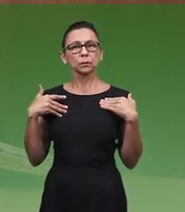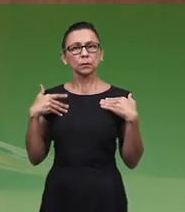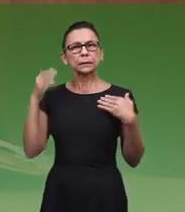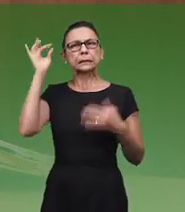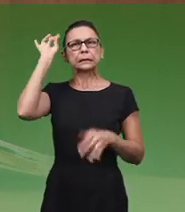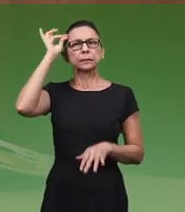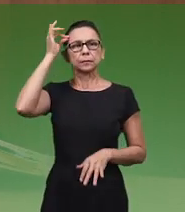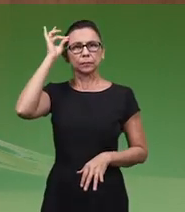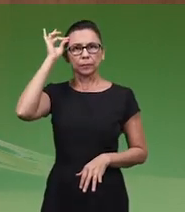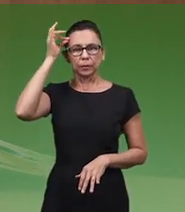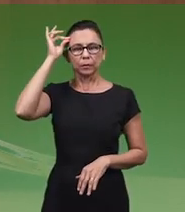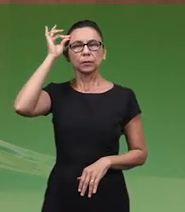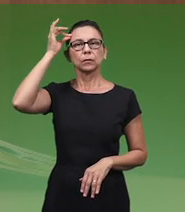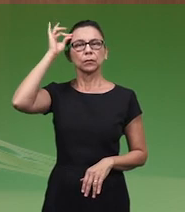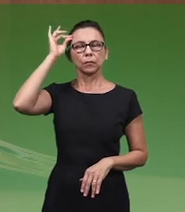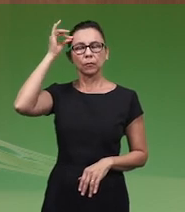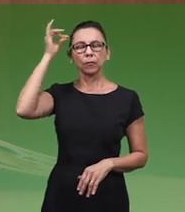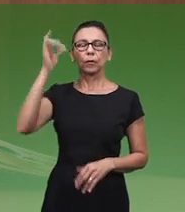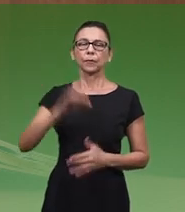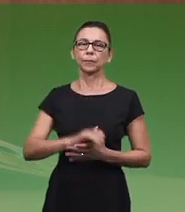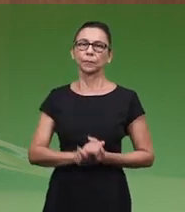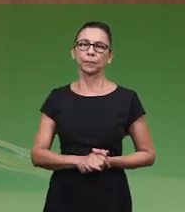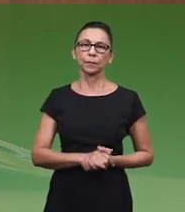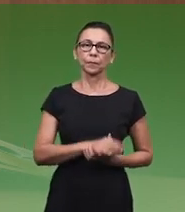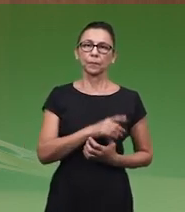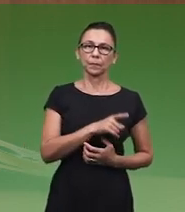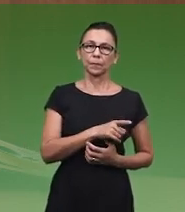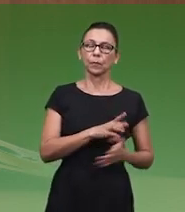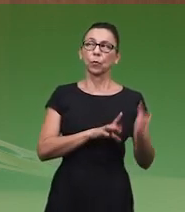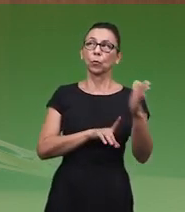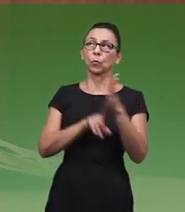espiritual. Ele consultou o Senhor.